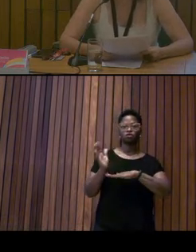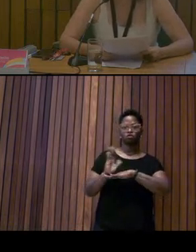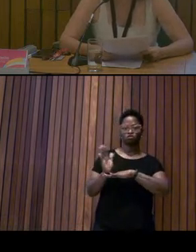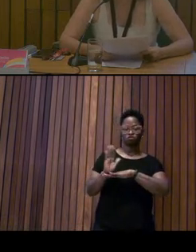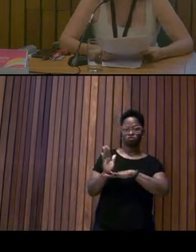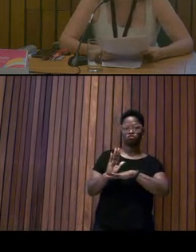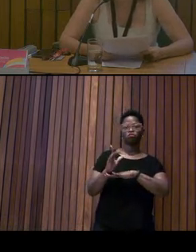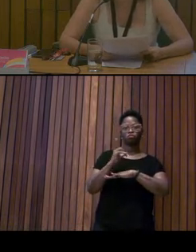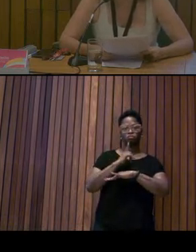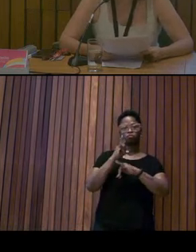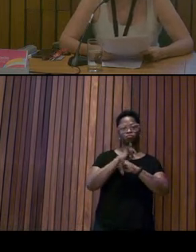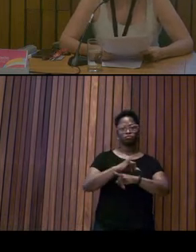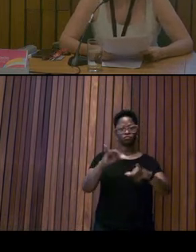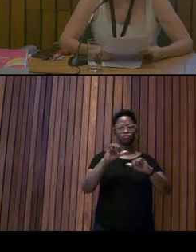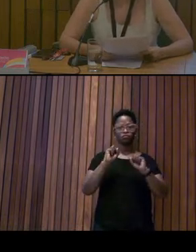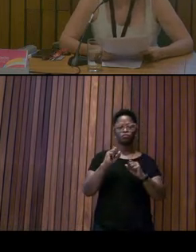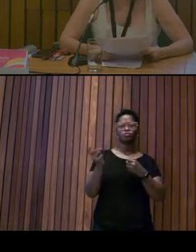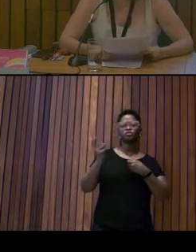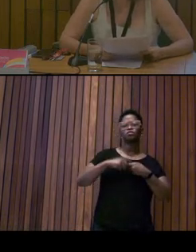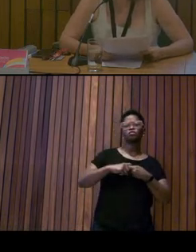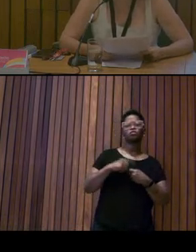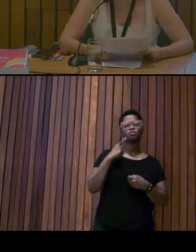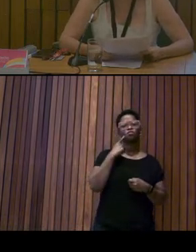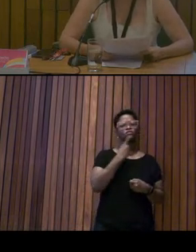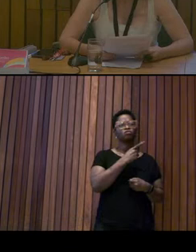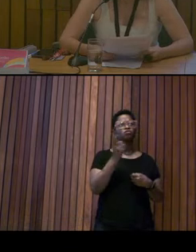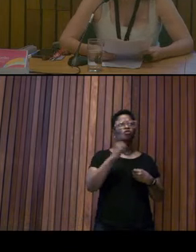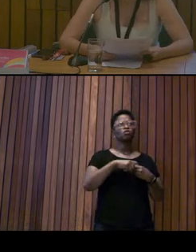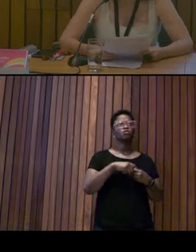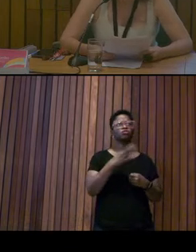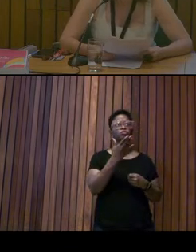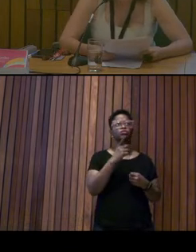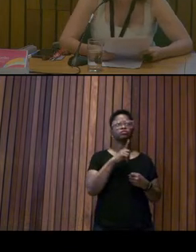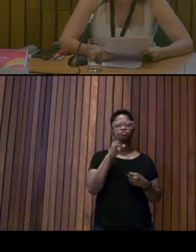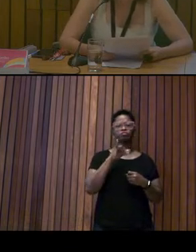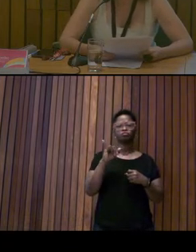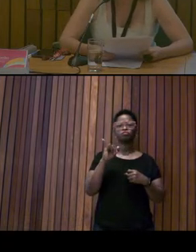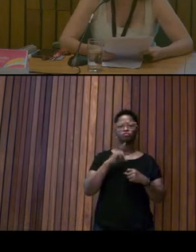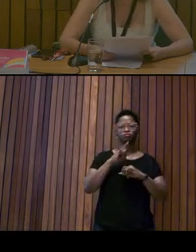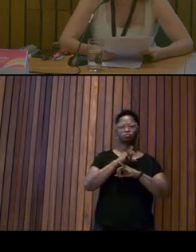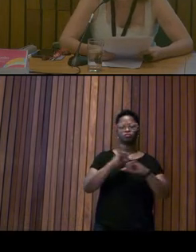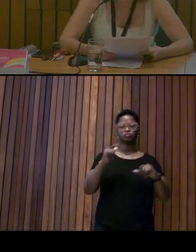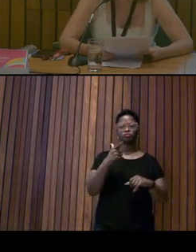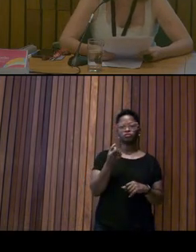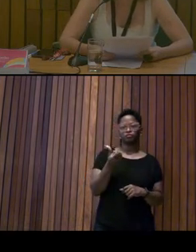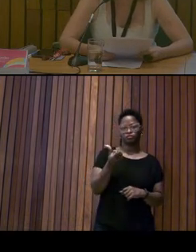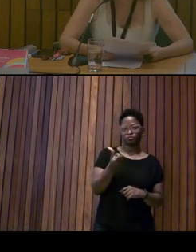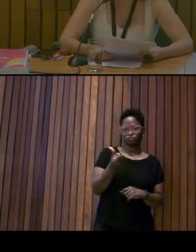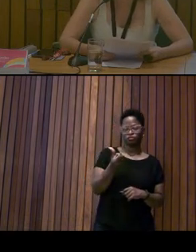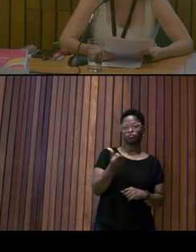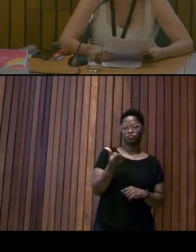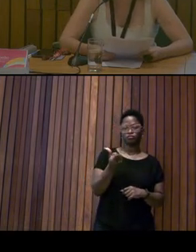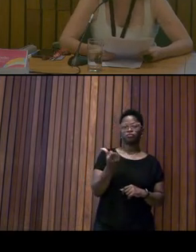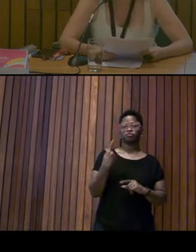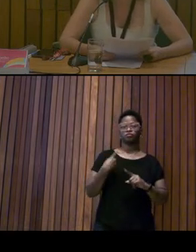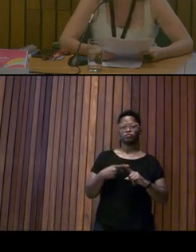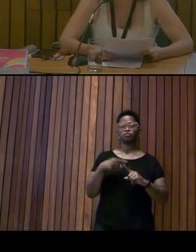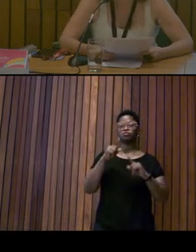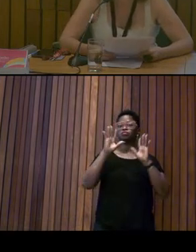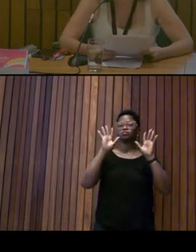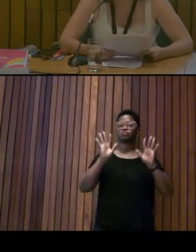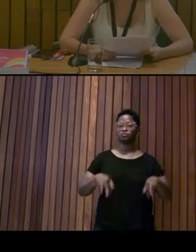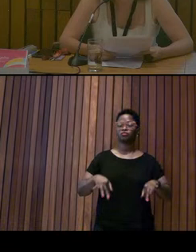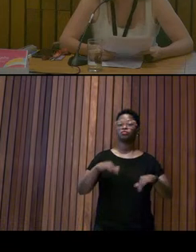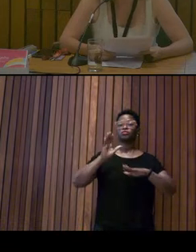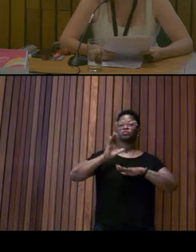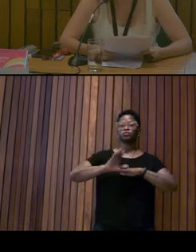ele foi lançado... Volta lá no slide do Bandeira. Ele foi lançado em 2016 por ocasião do encerramento